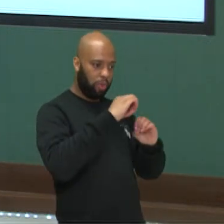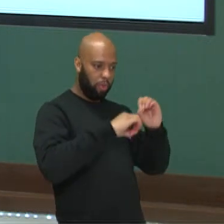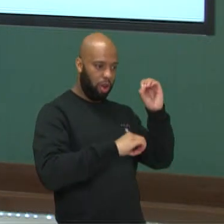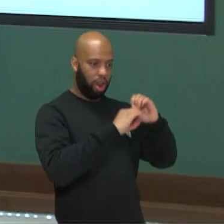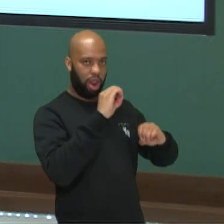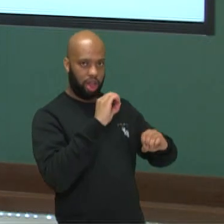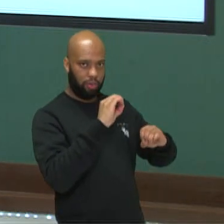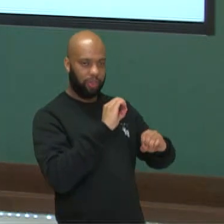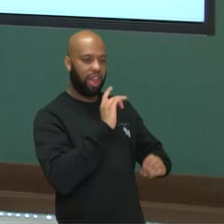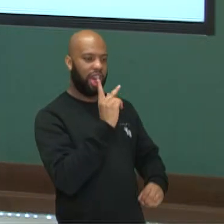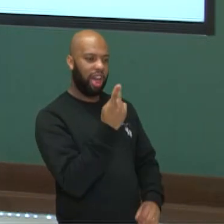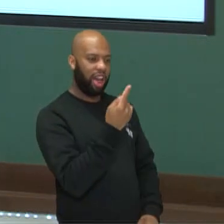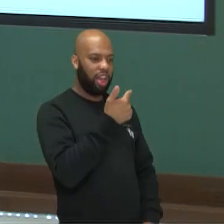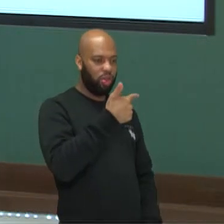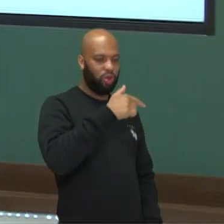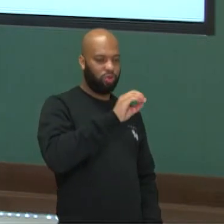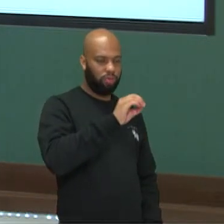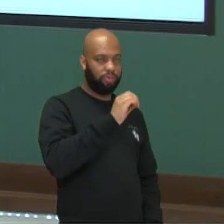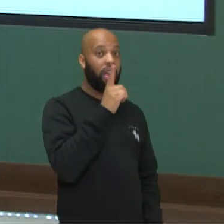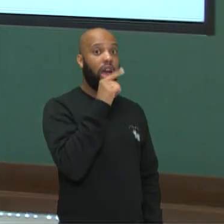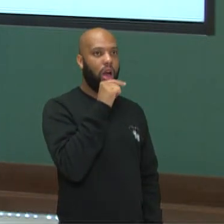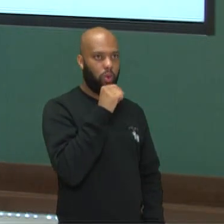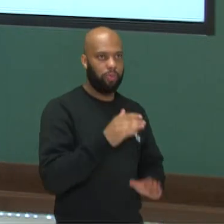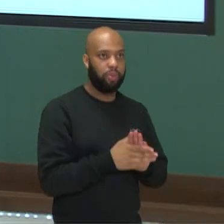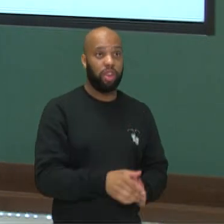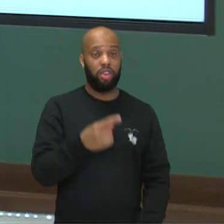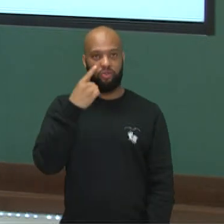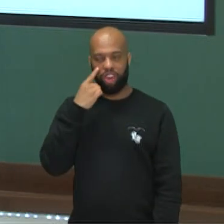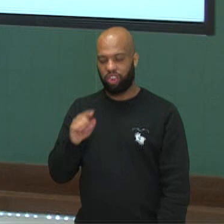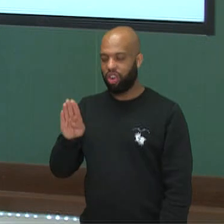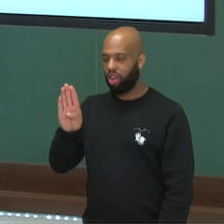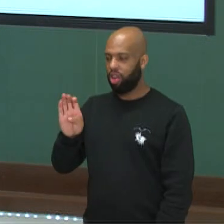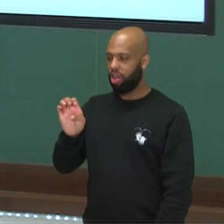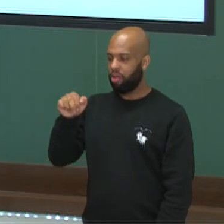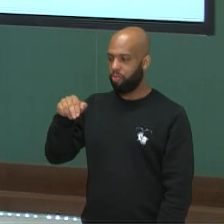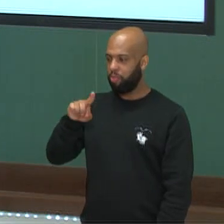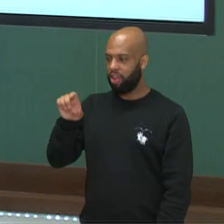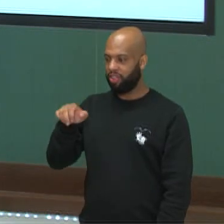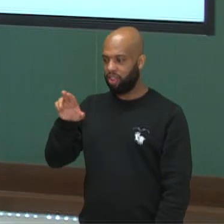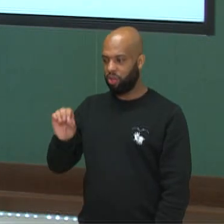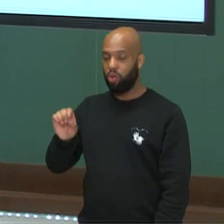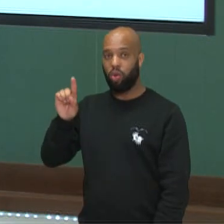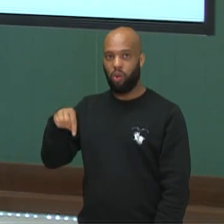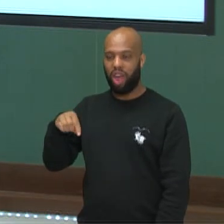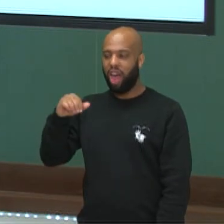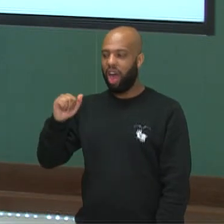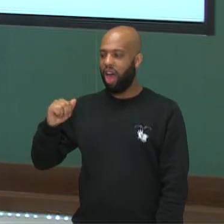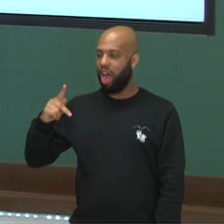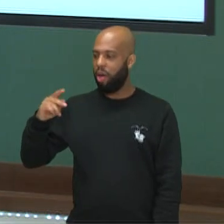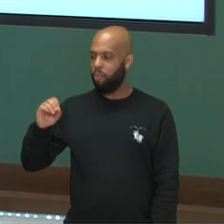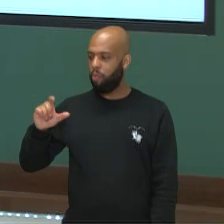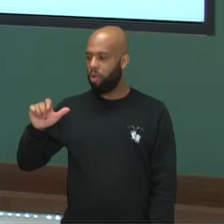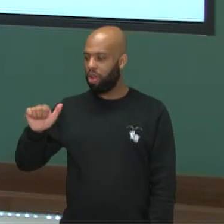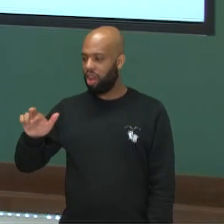que o benzeno ele é apolar, ele não tem polos, tá? Elétricos em toda a sua